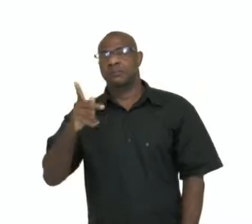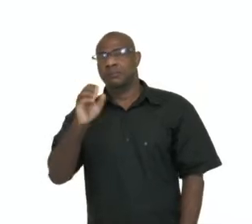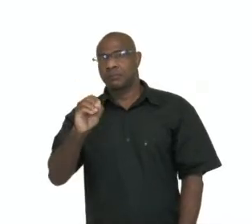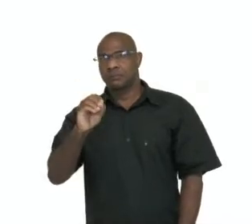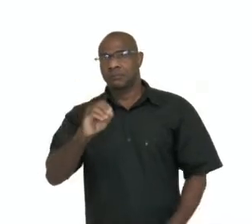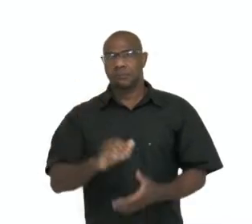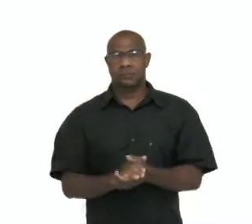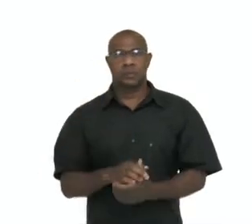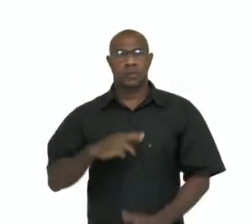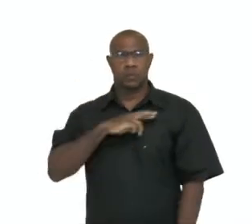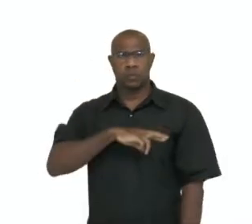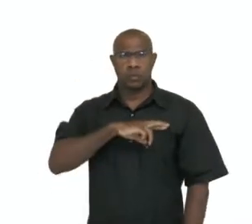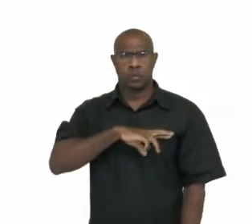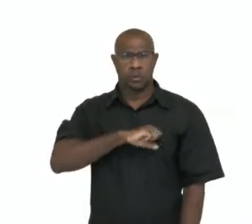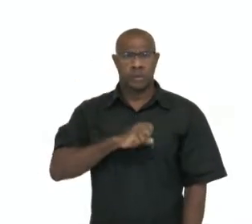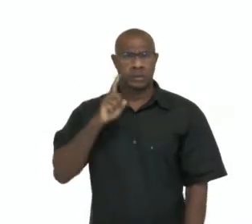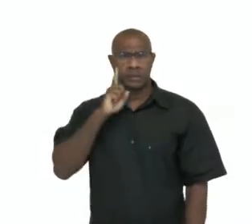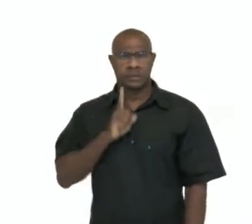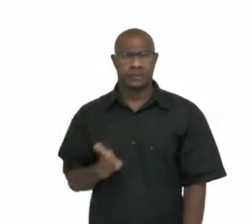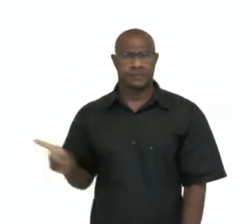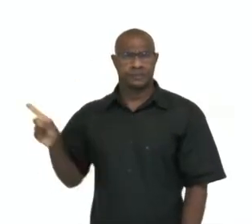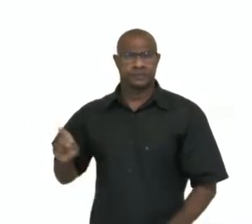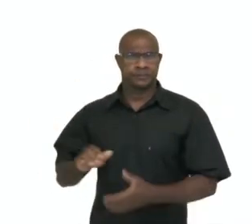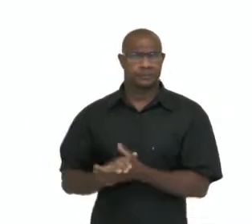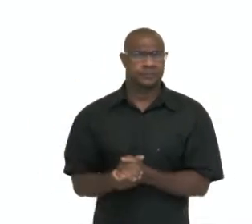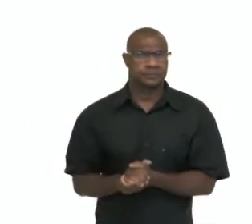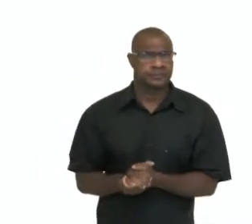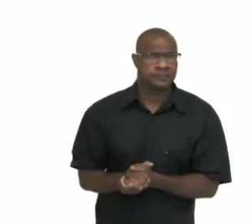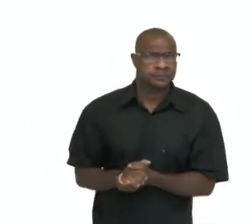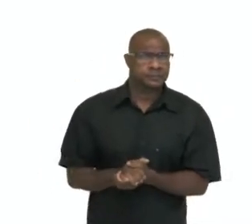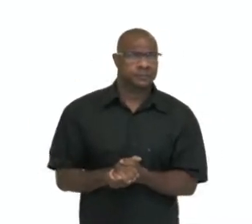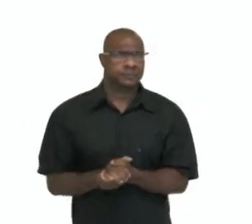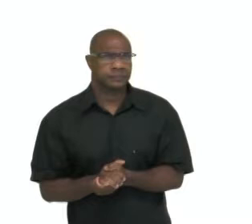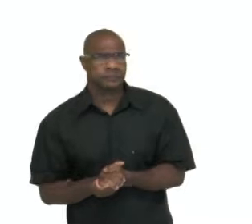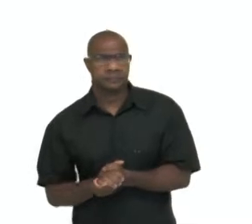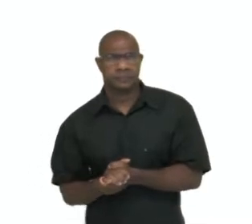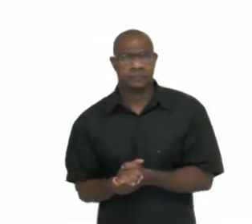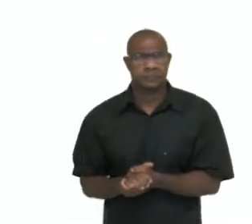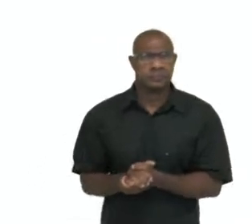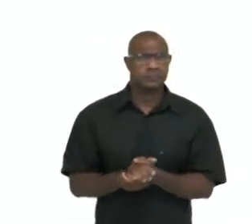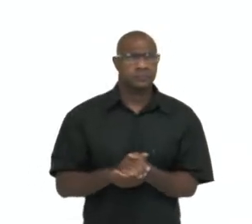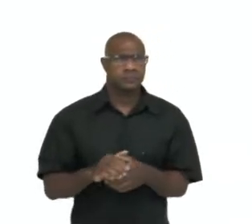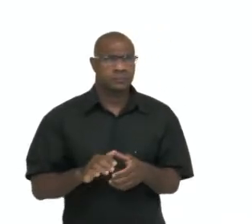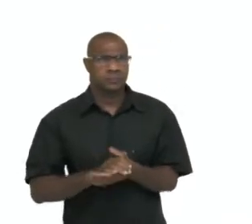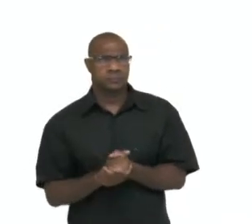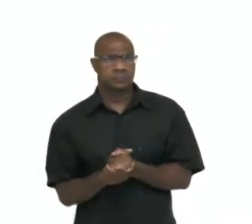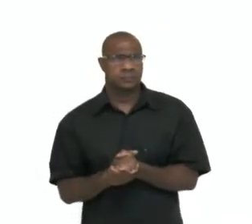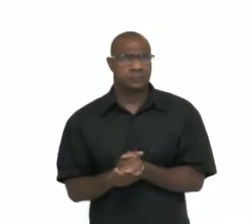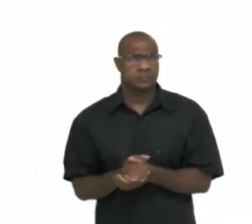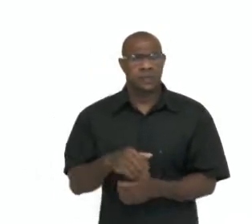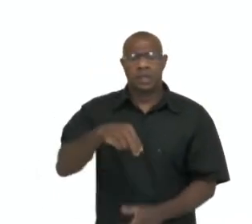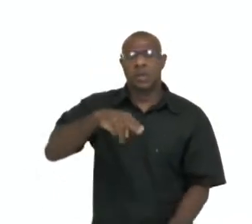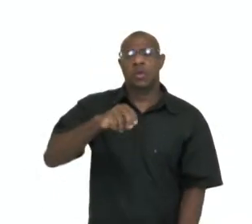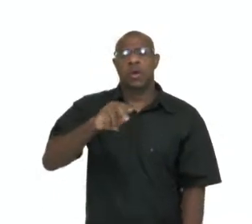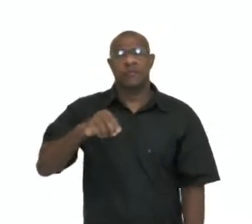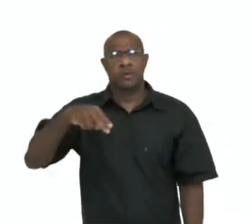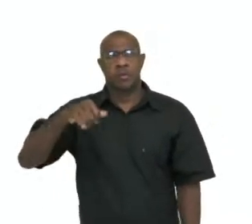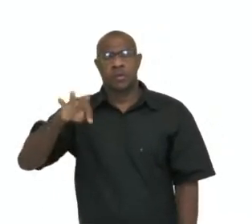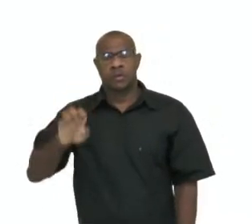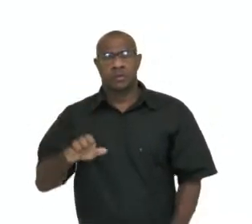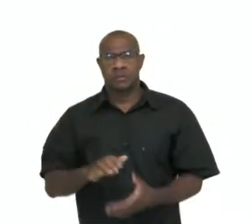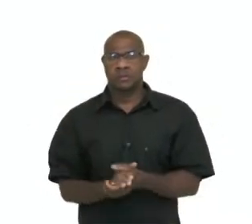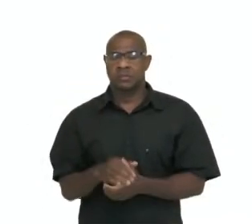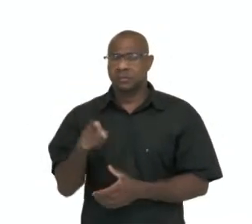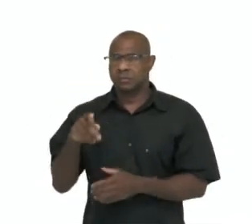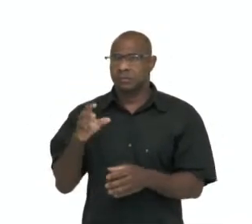Então, publicado em 2006, aqui na página 2 nós temos assim: isto é para quando você vier, é preciso